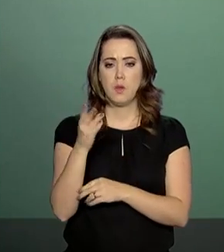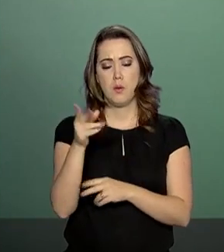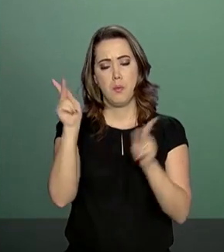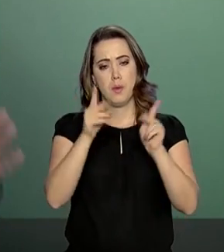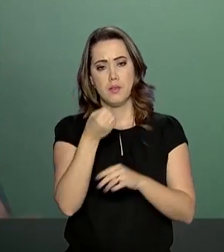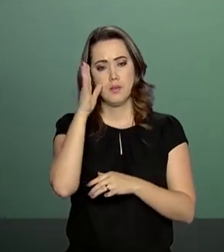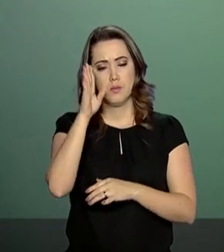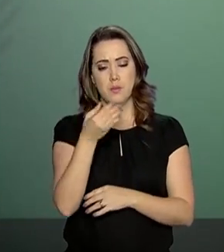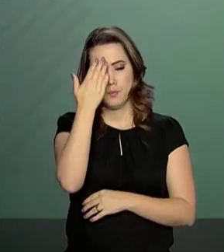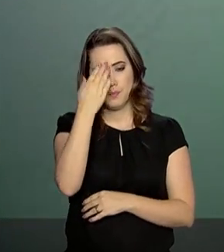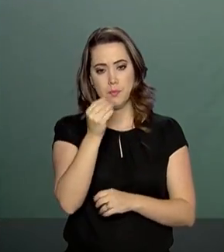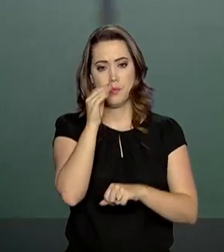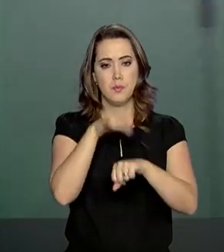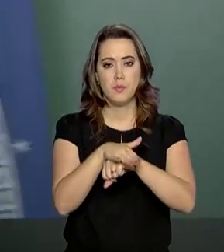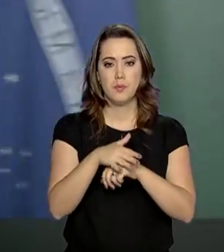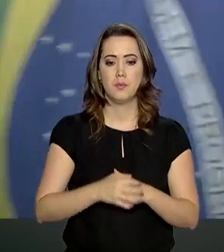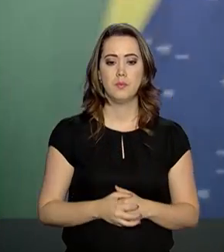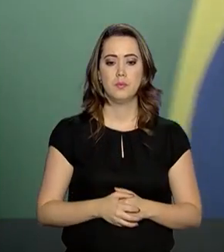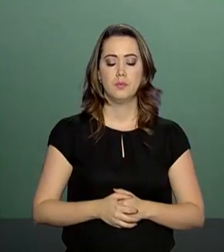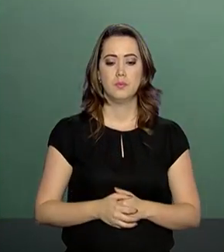bem obrigado boa noite